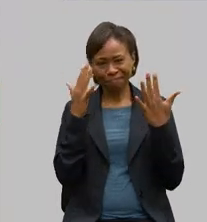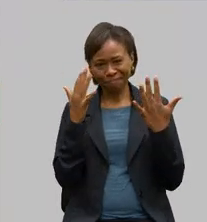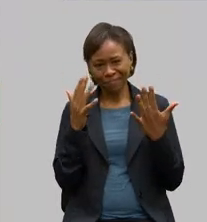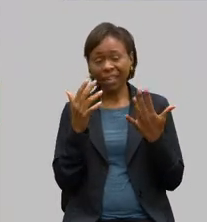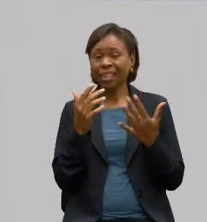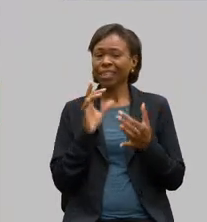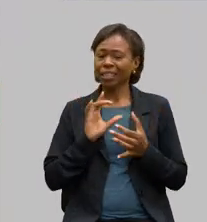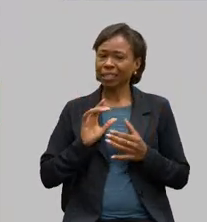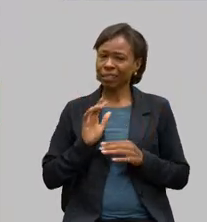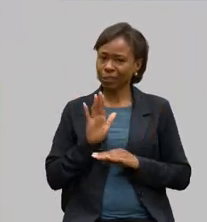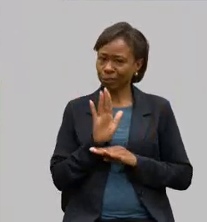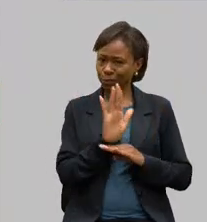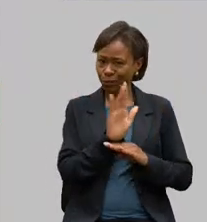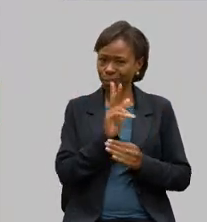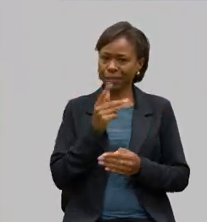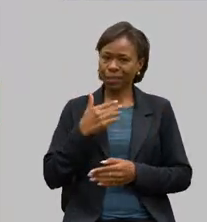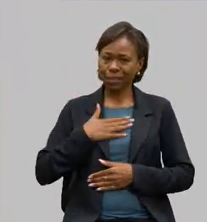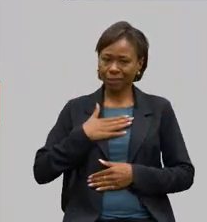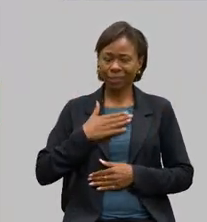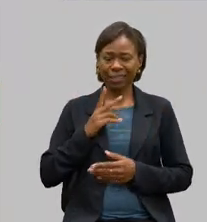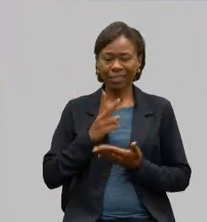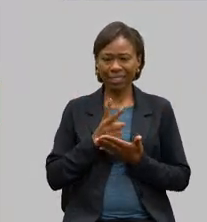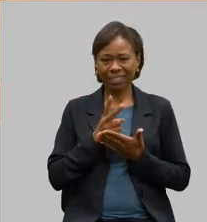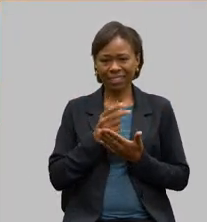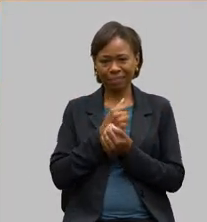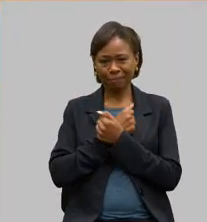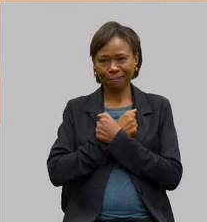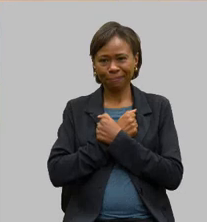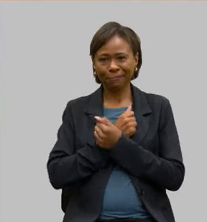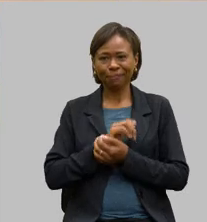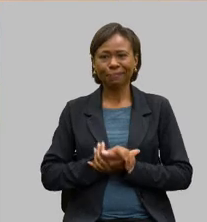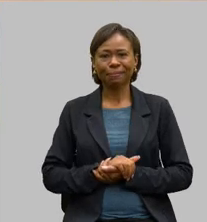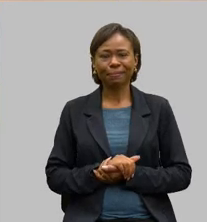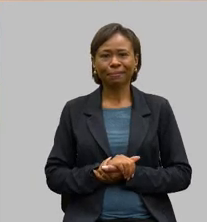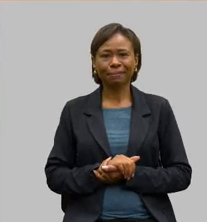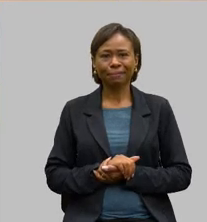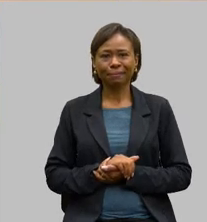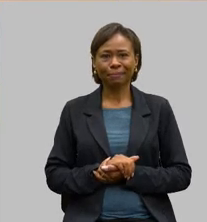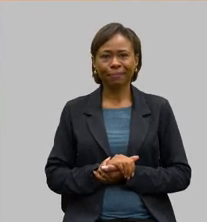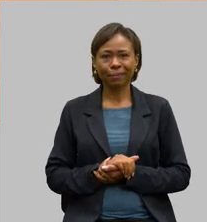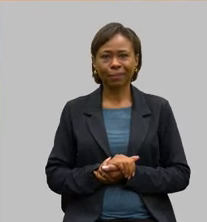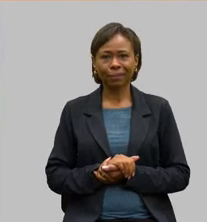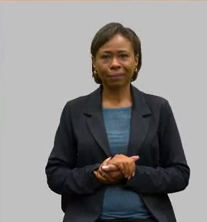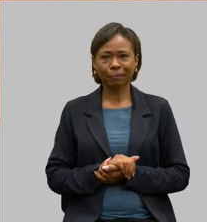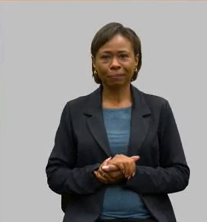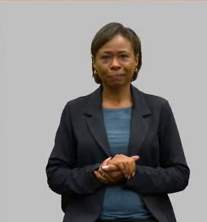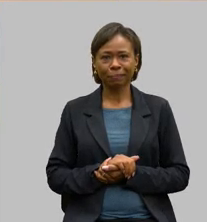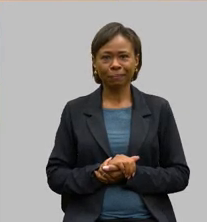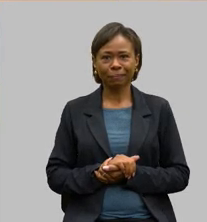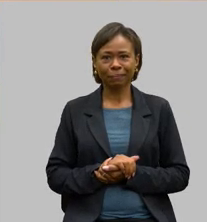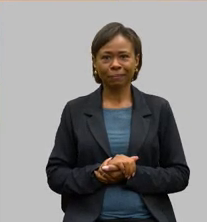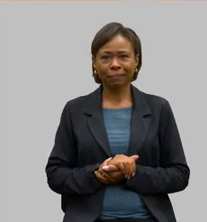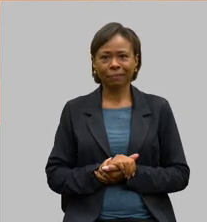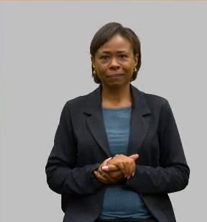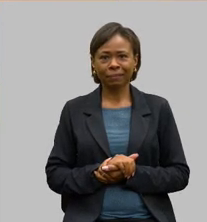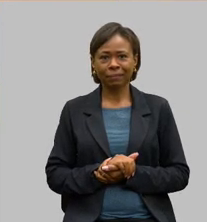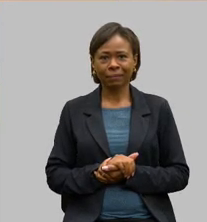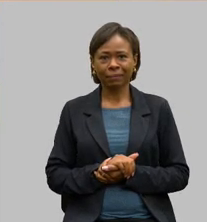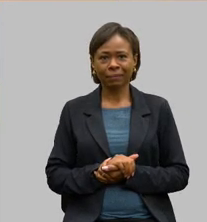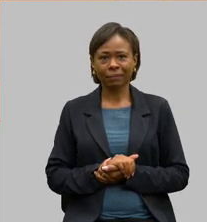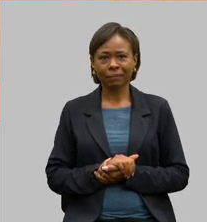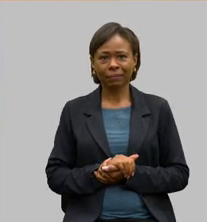aqui com o meu mandato sempre viu um grande abraço Obrigado Deputado zel viola